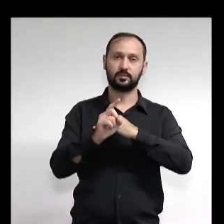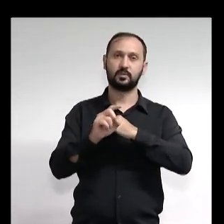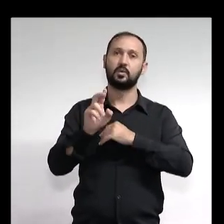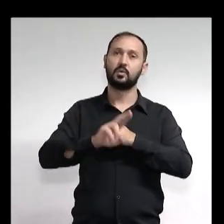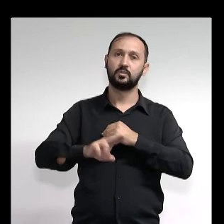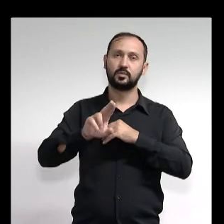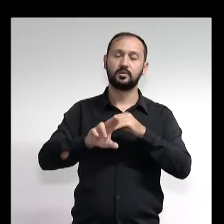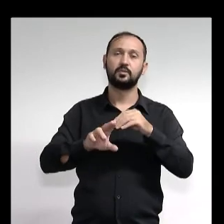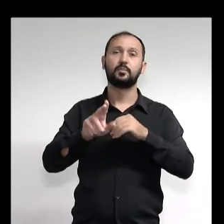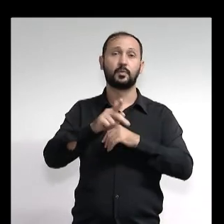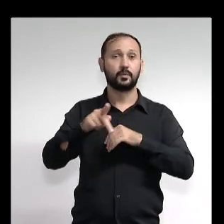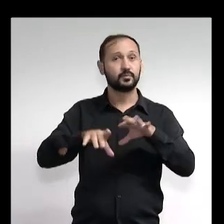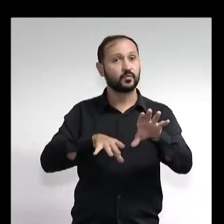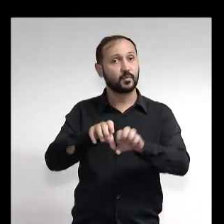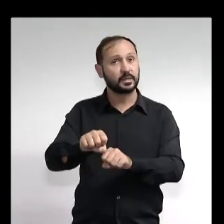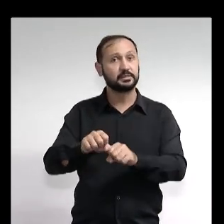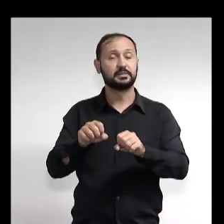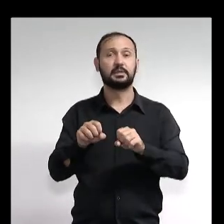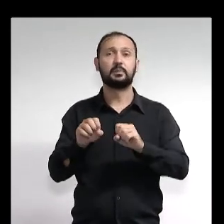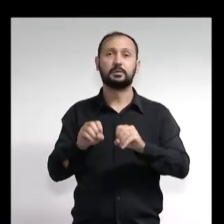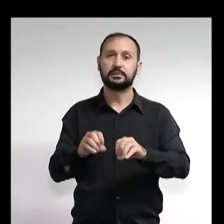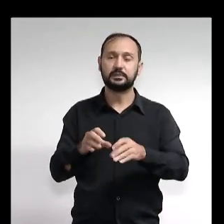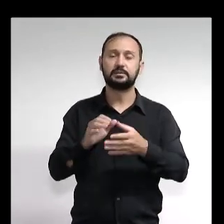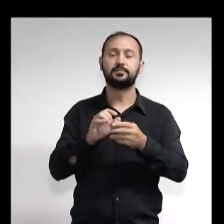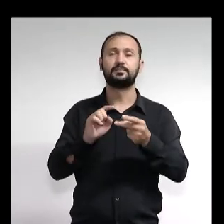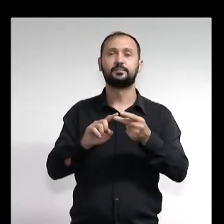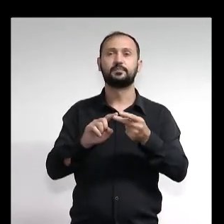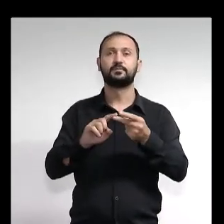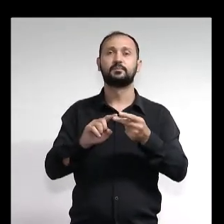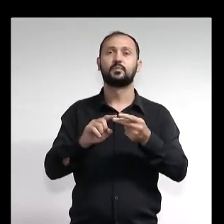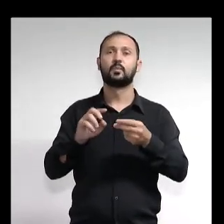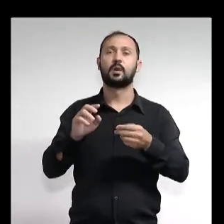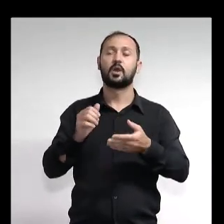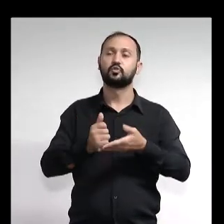atendimento por meio de formações de professores,